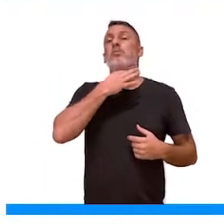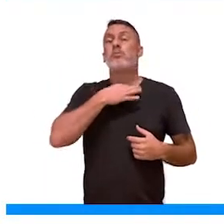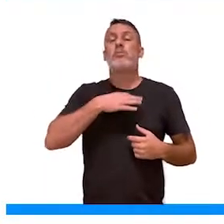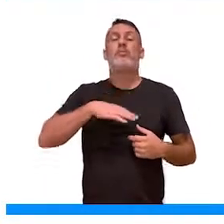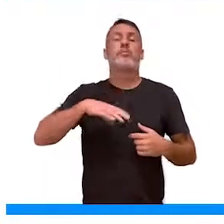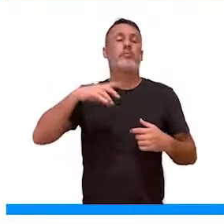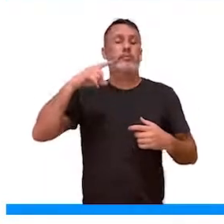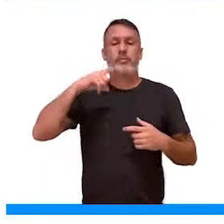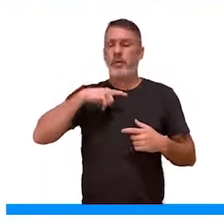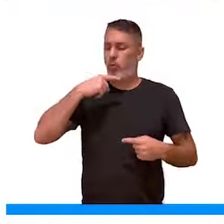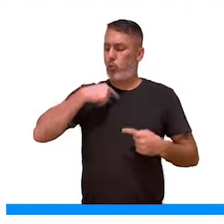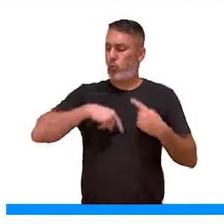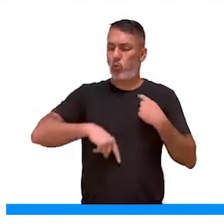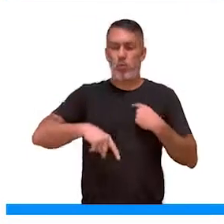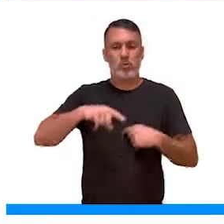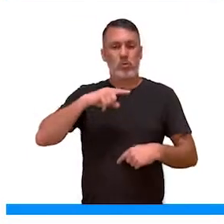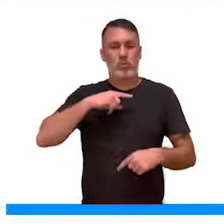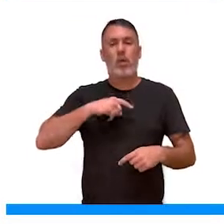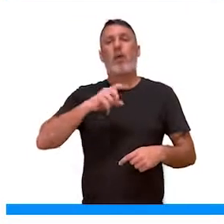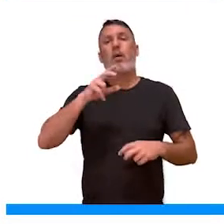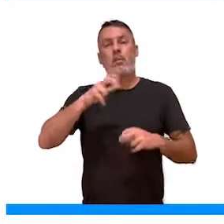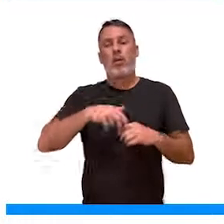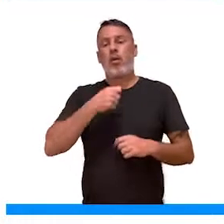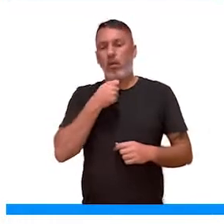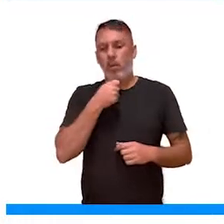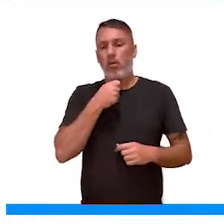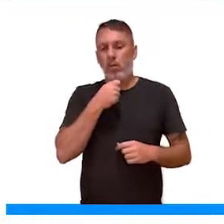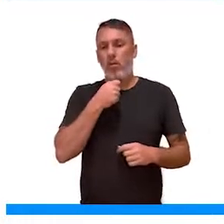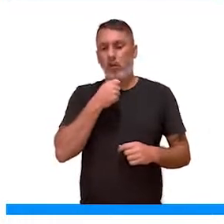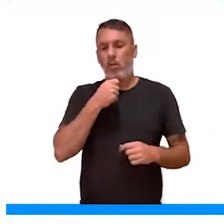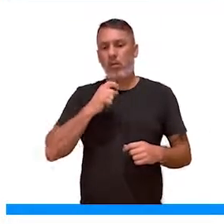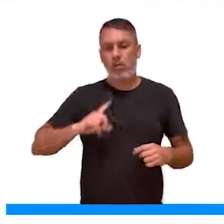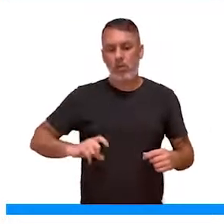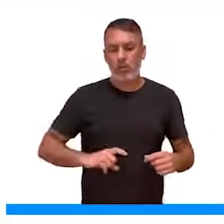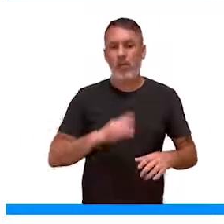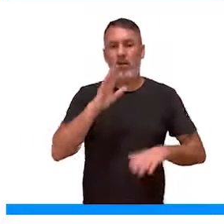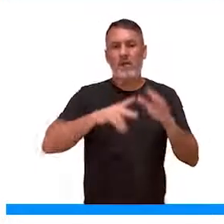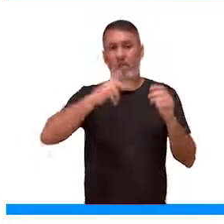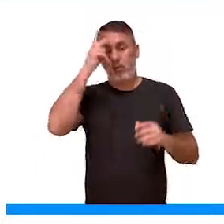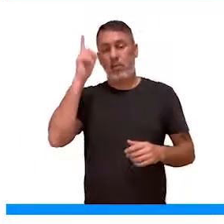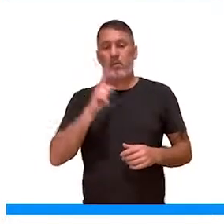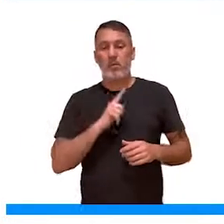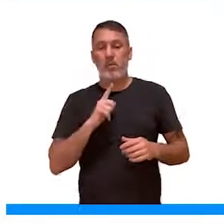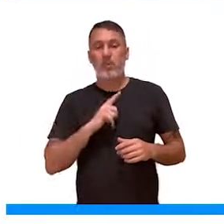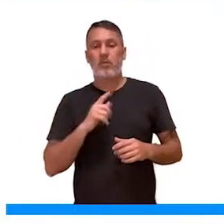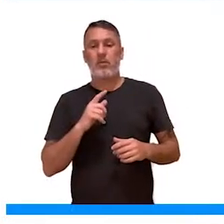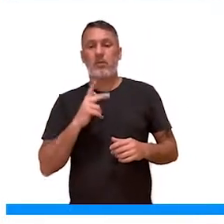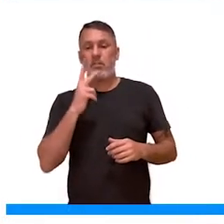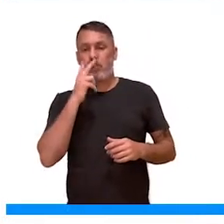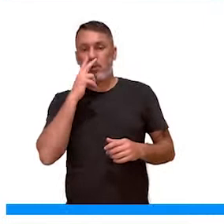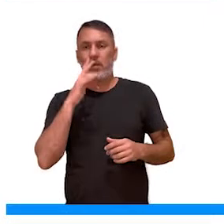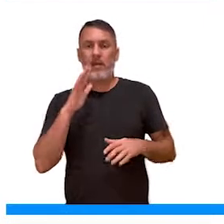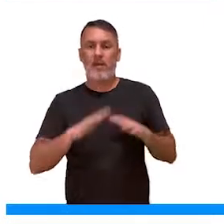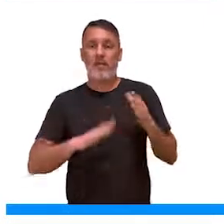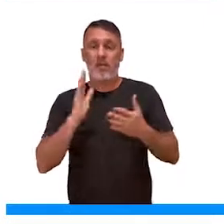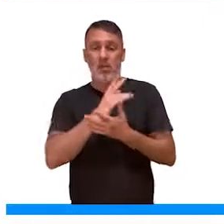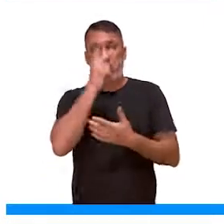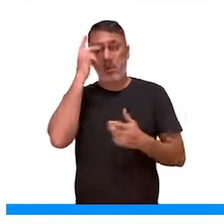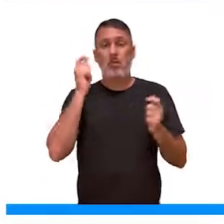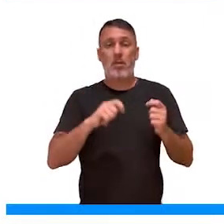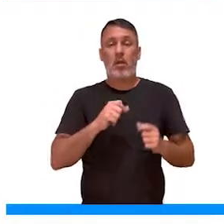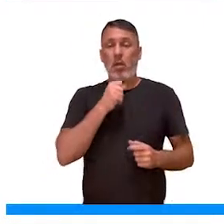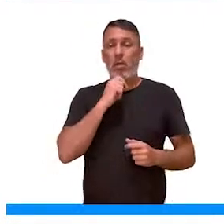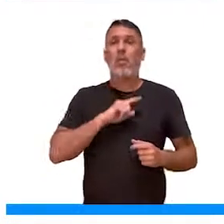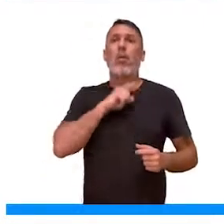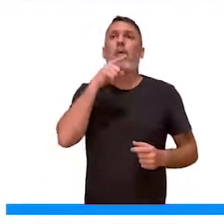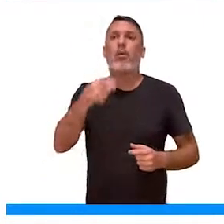na laringe. Quando elas chegam nessa região, promove a tosse. Por isso que algumas pessoas podem acabar expelindo, né,